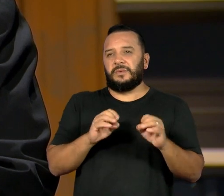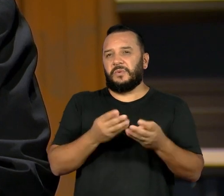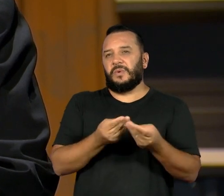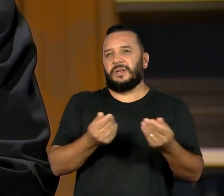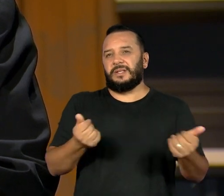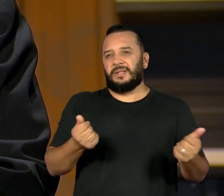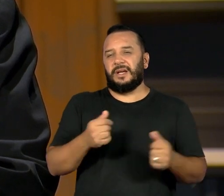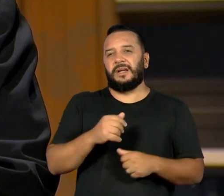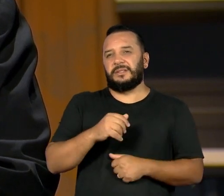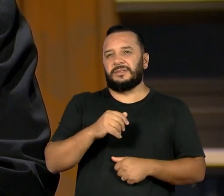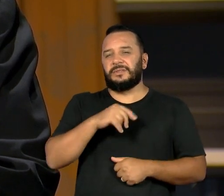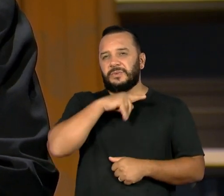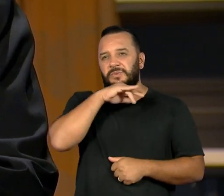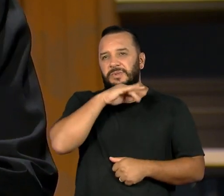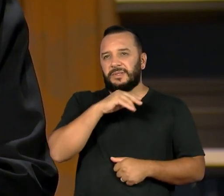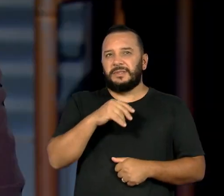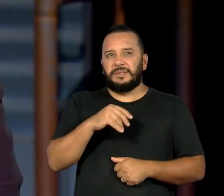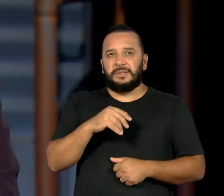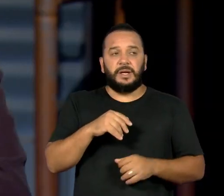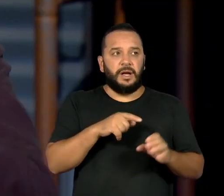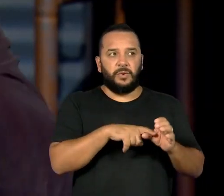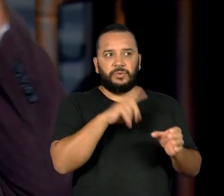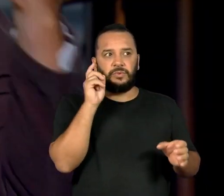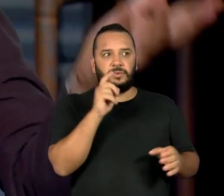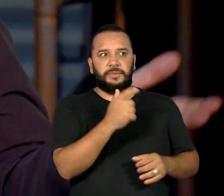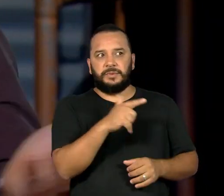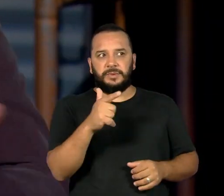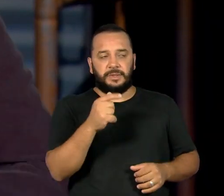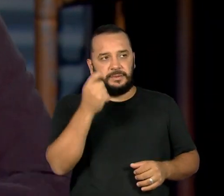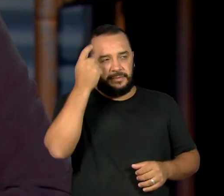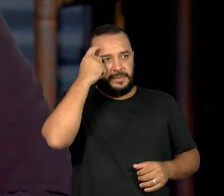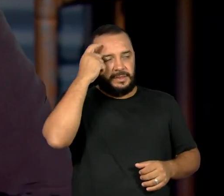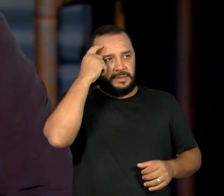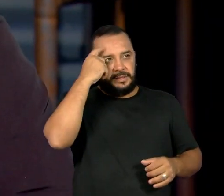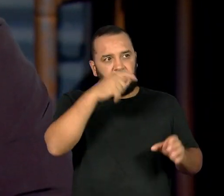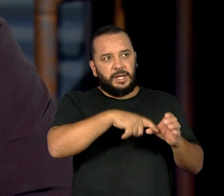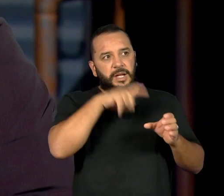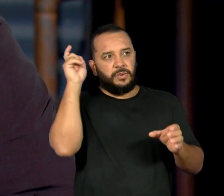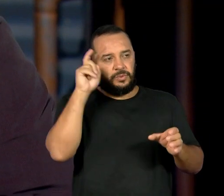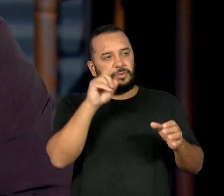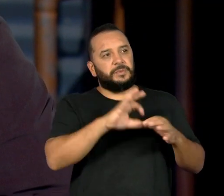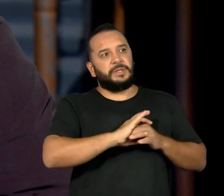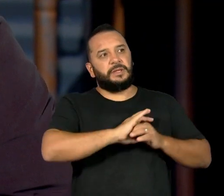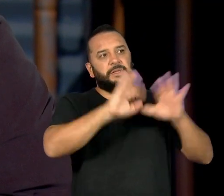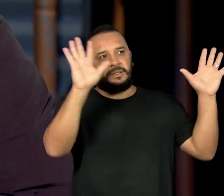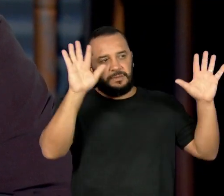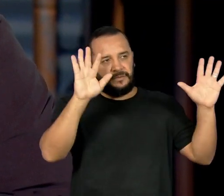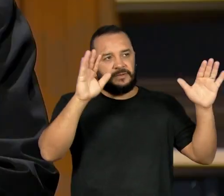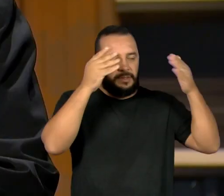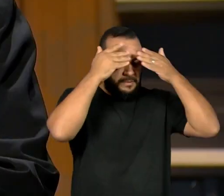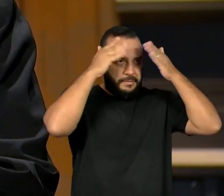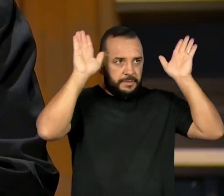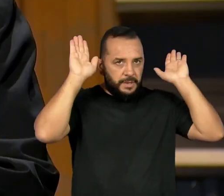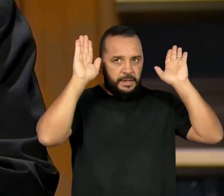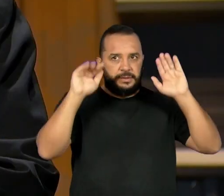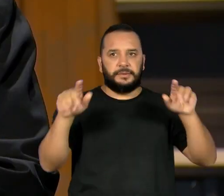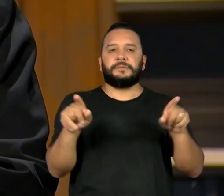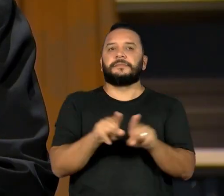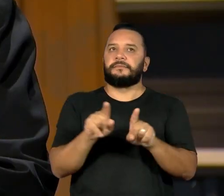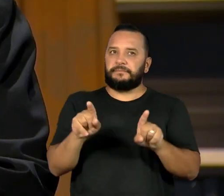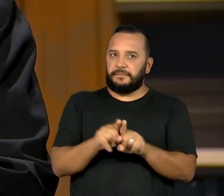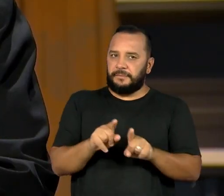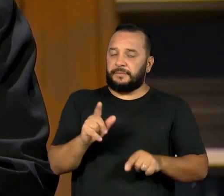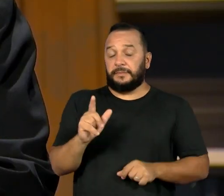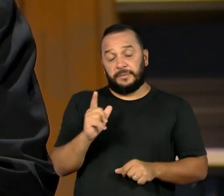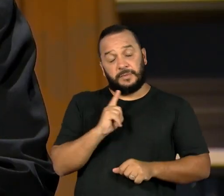sentido da emancipação, eu diria. Da autonomia, né? De pensar de uma forma livre, não é isso? Como a gente tem